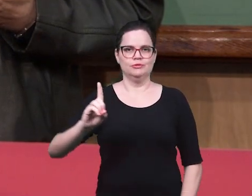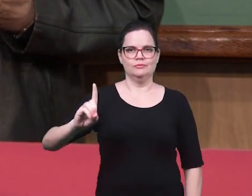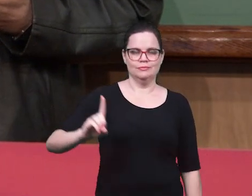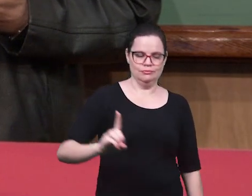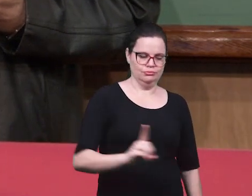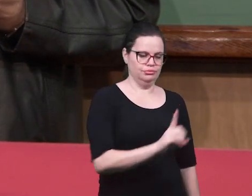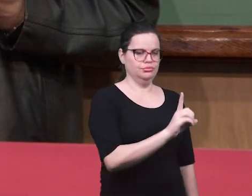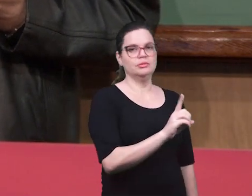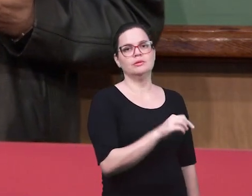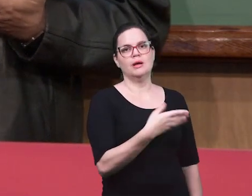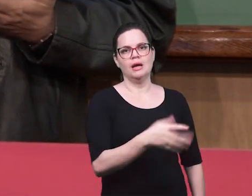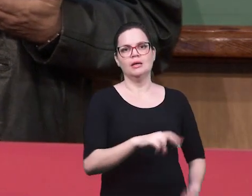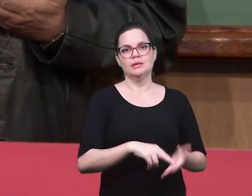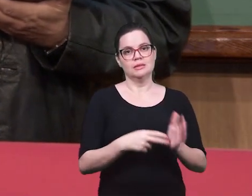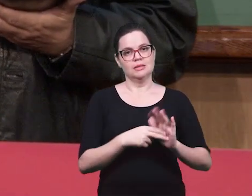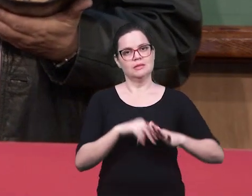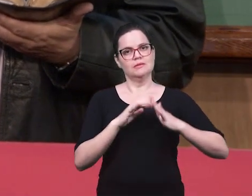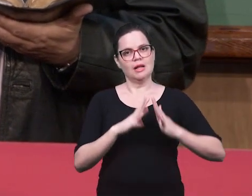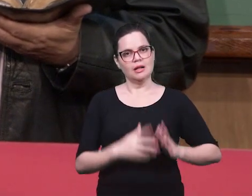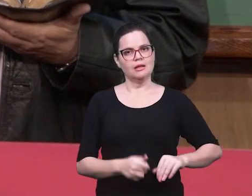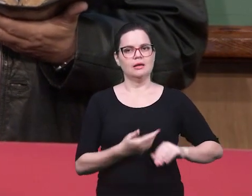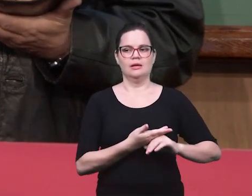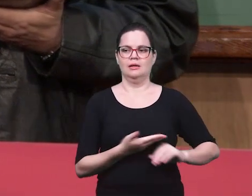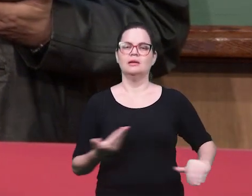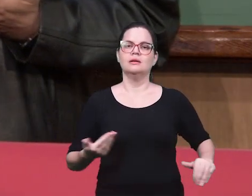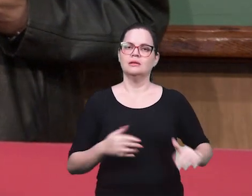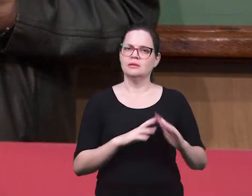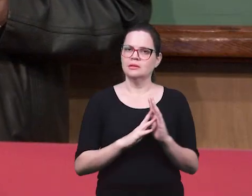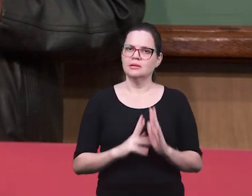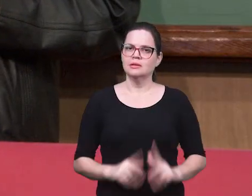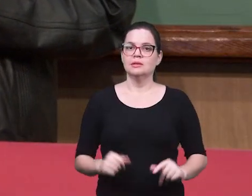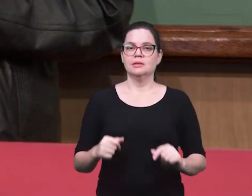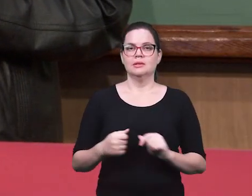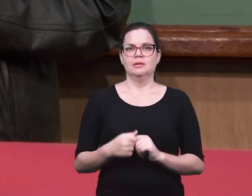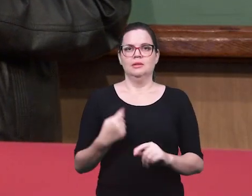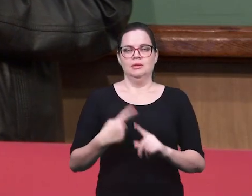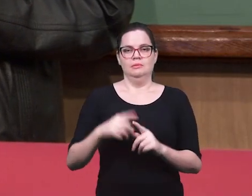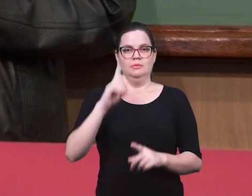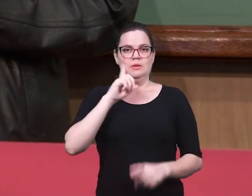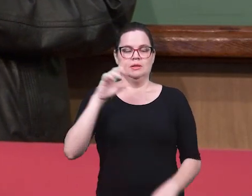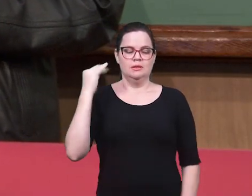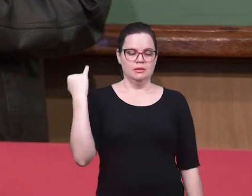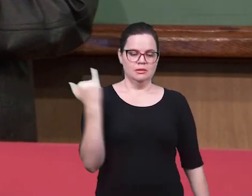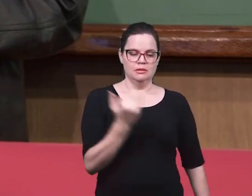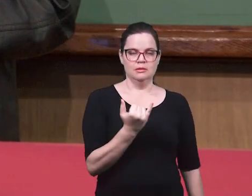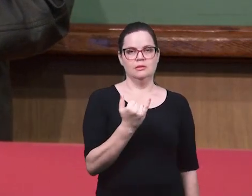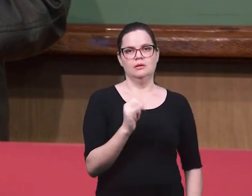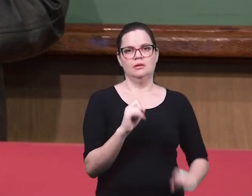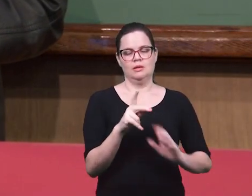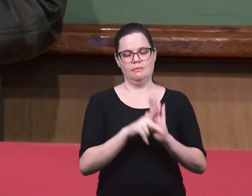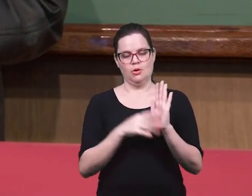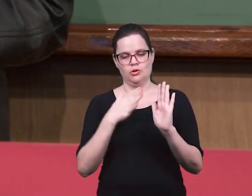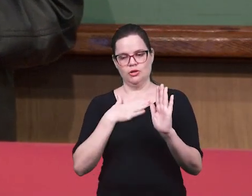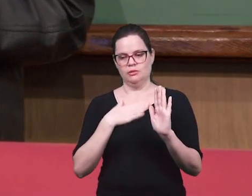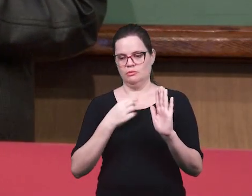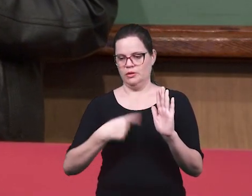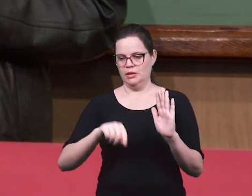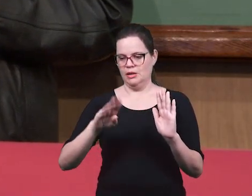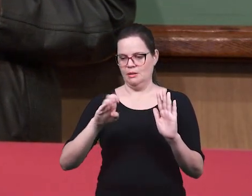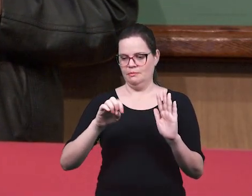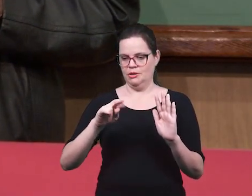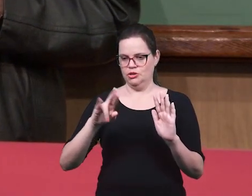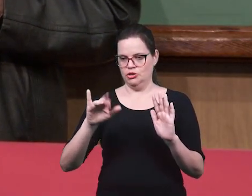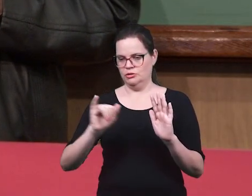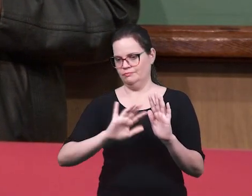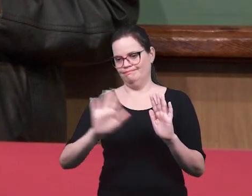mas não obedece. Ele obedeceu, ele ouviu o chamado, e aí quando Deus fala com ele, ele deixa o projeto dele de lado e vai obedecer